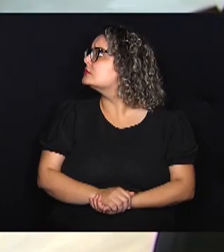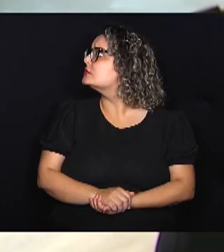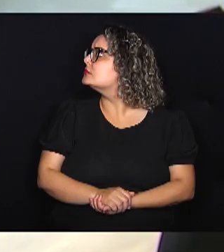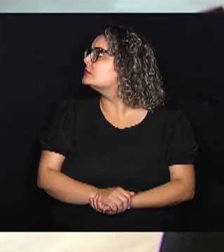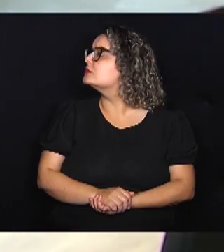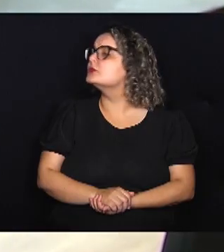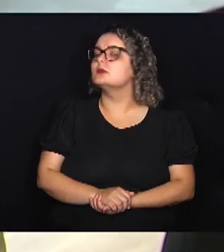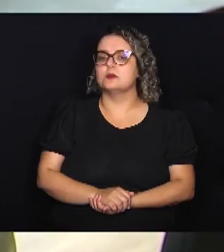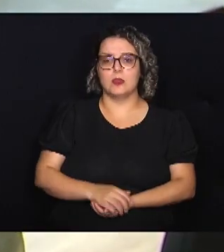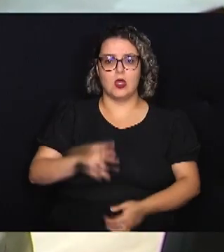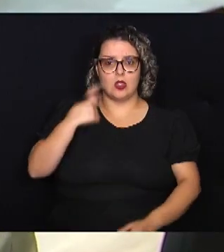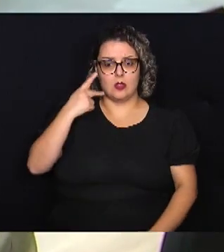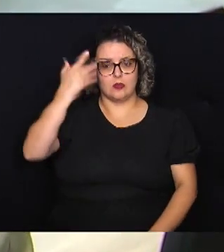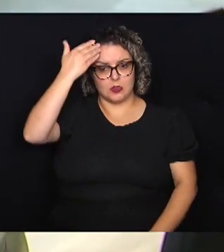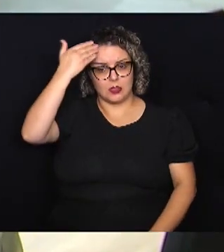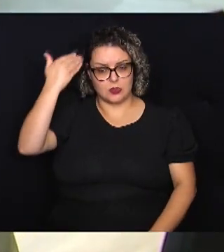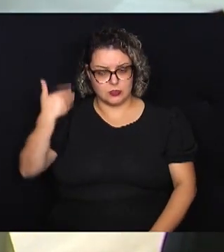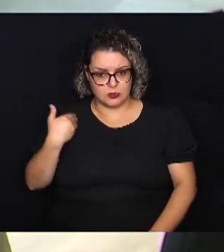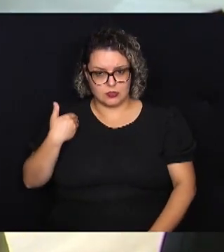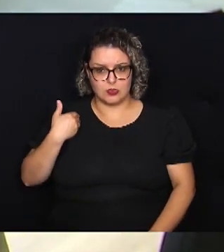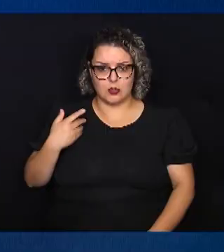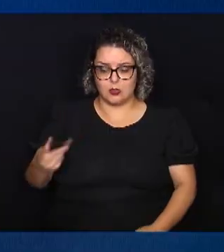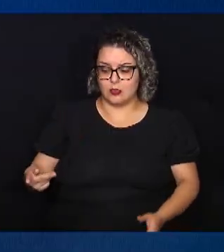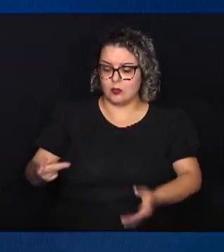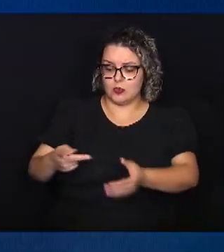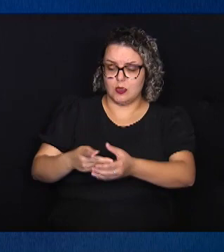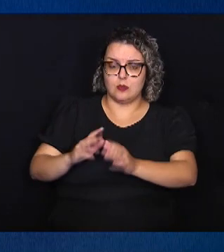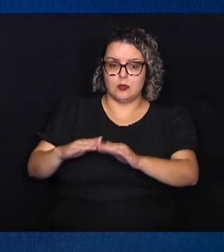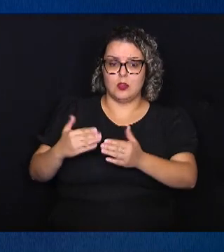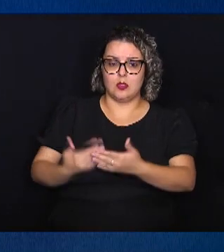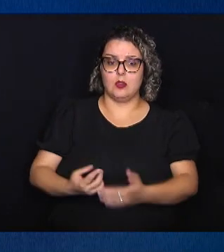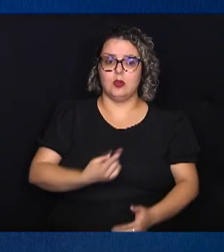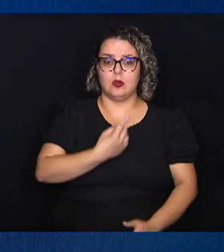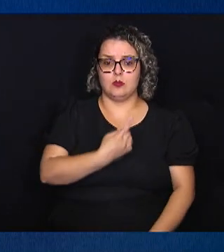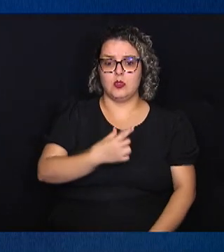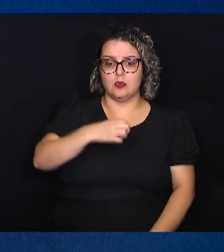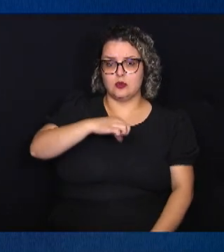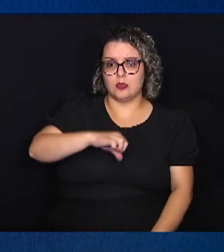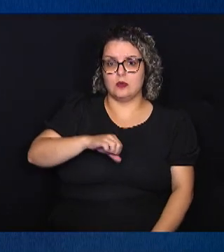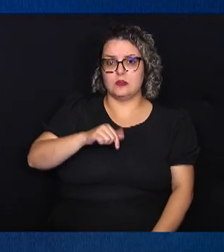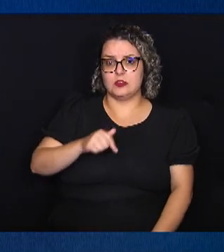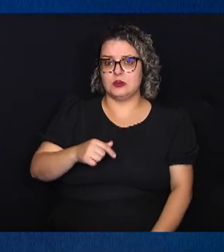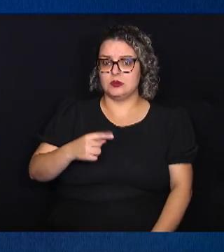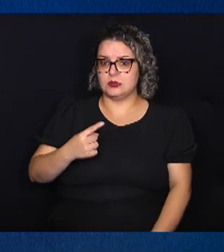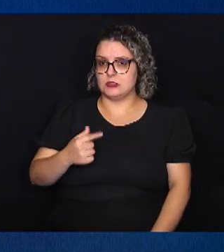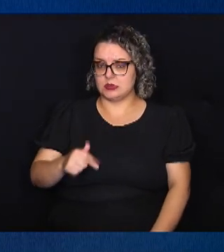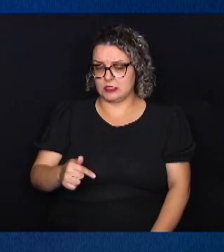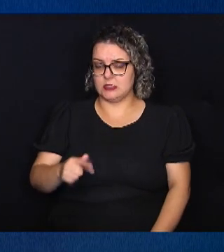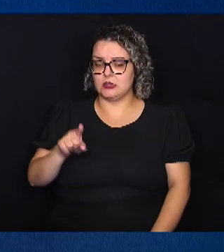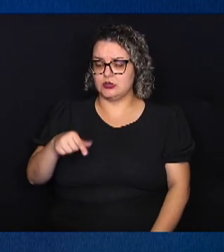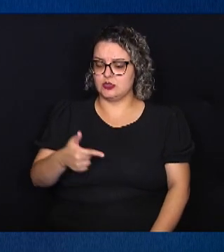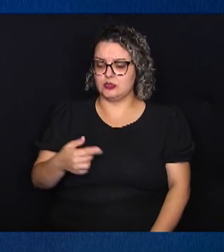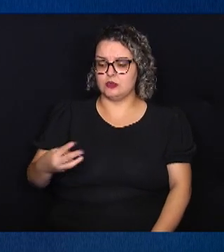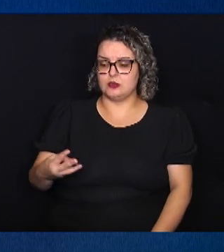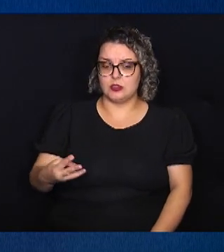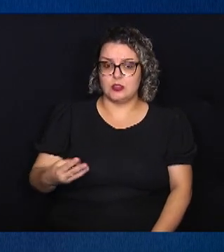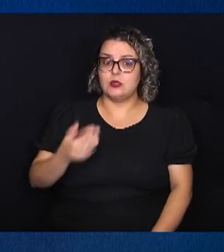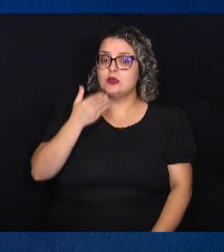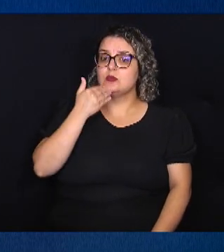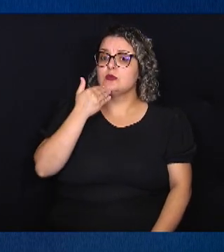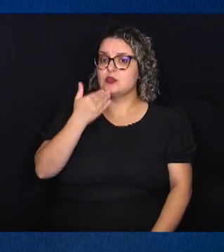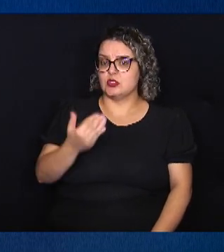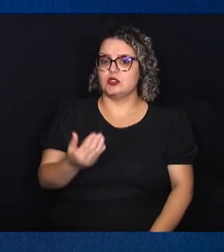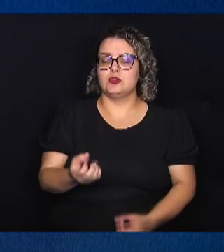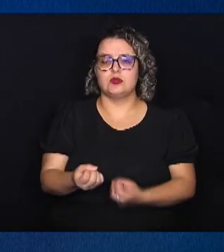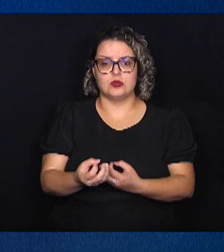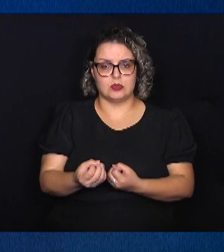A vereadora Débora Palermo protocolou o requerimento 1977 de 2023, solicitando